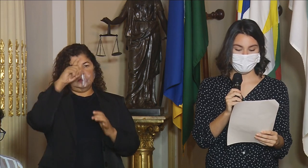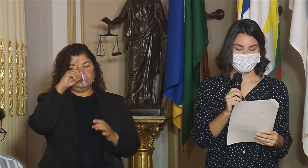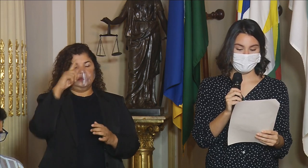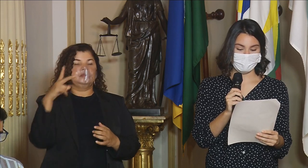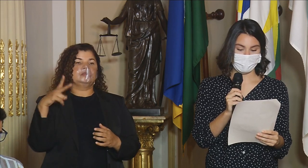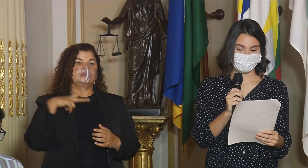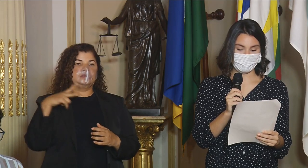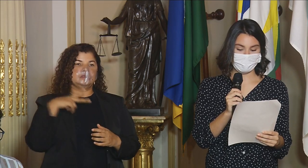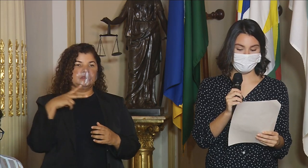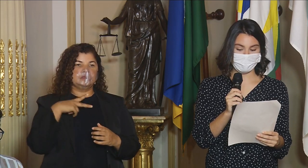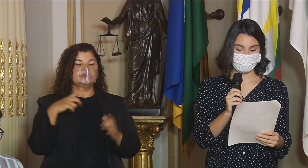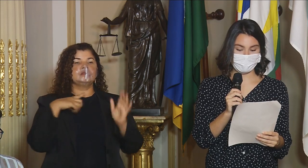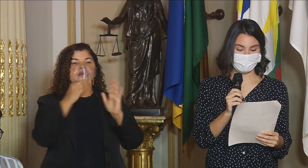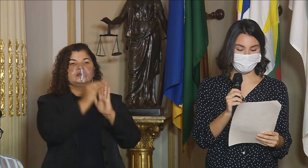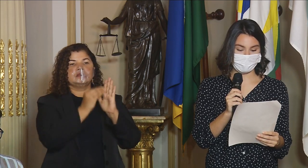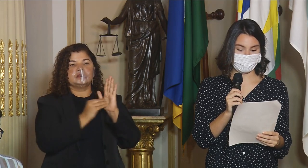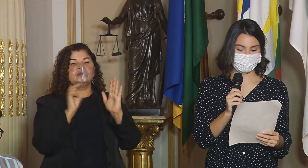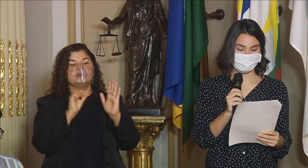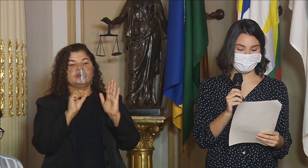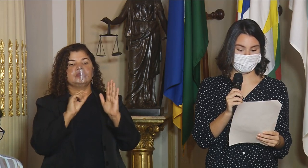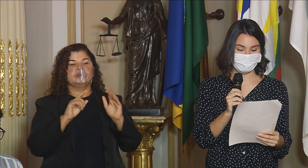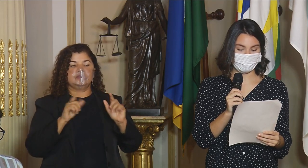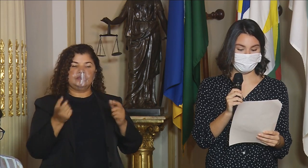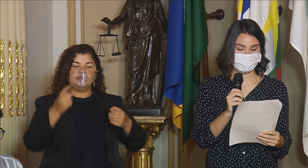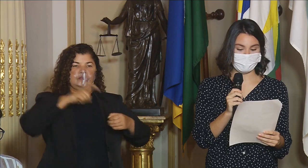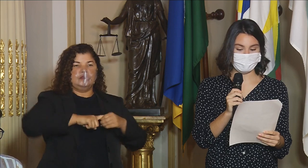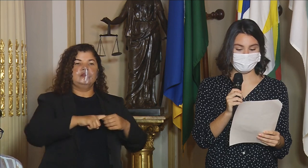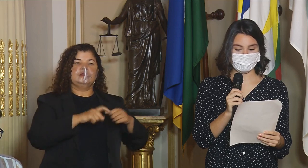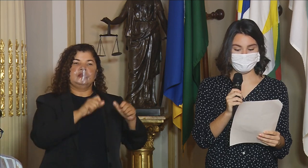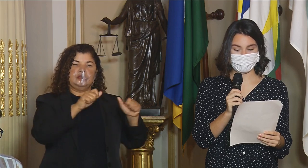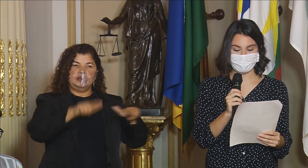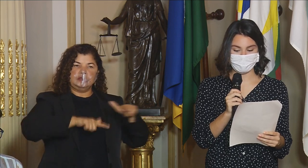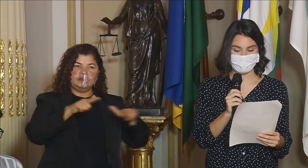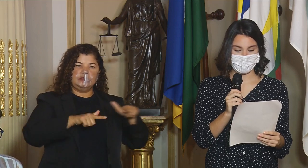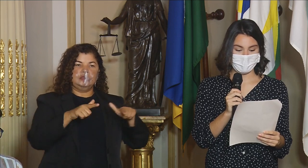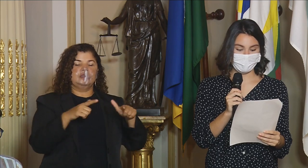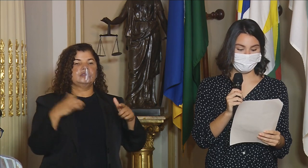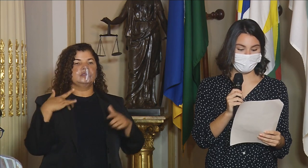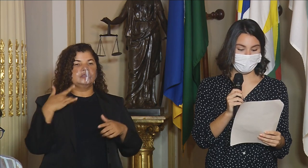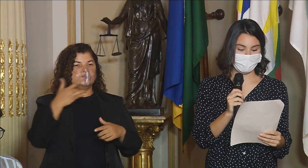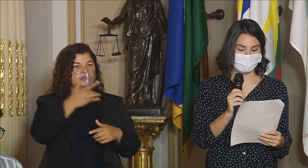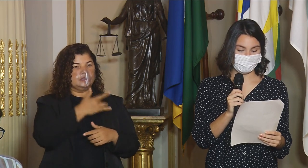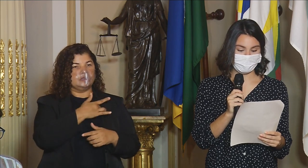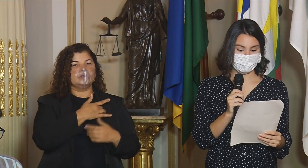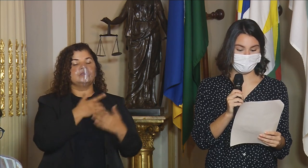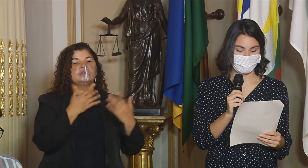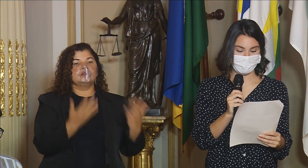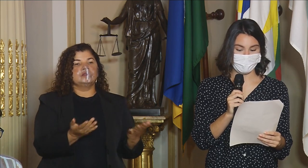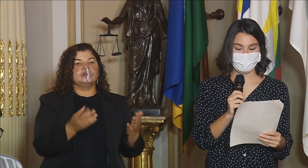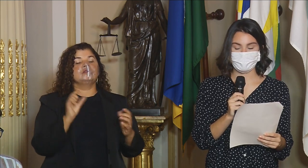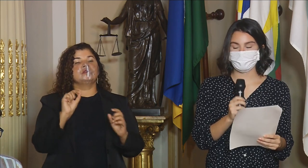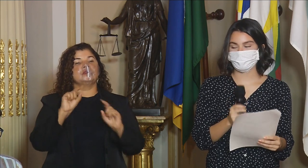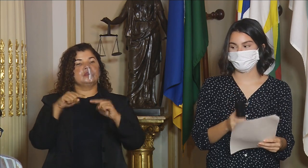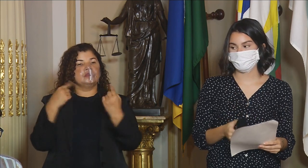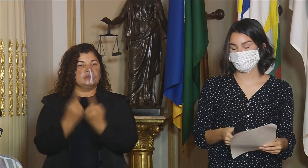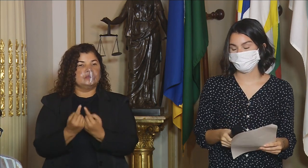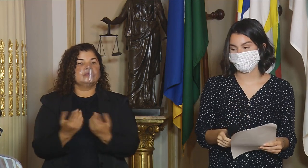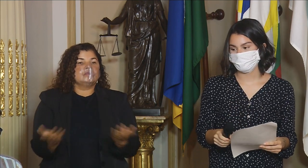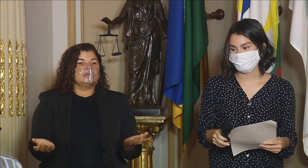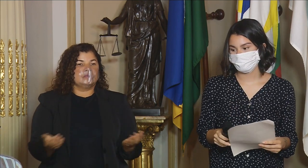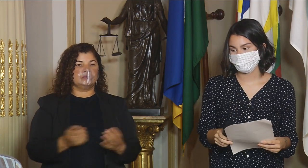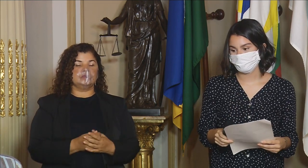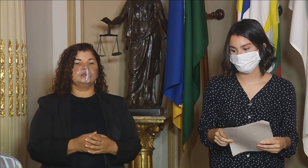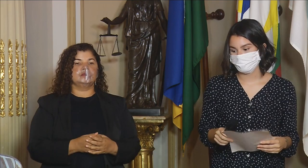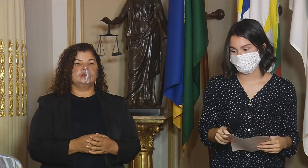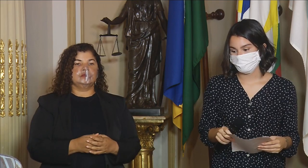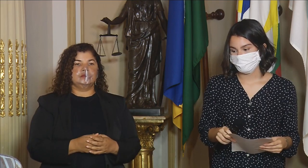Particulares. Em pauta está o plano de retomada das atividades dos estabelecimentos de saúde. O que ficou acordado nesta reunião? Bom,